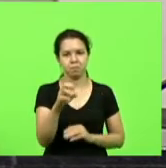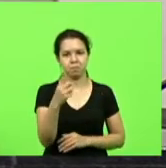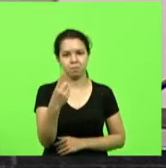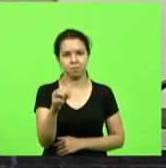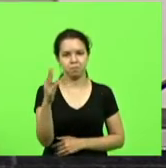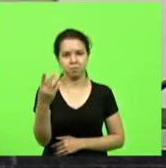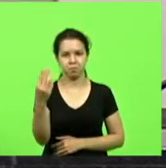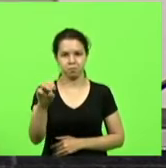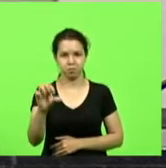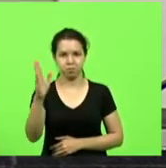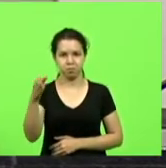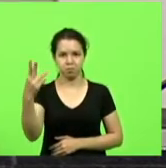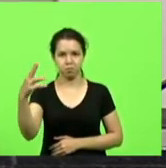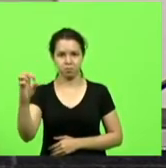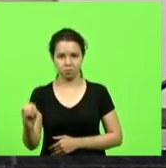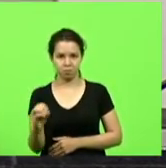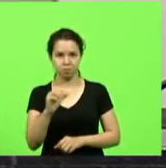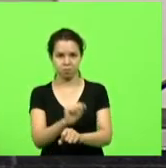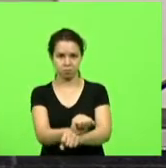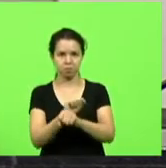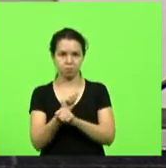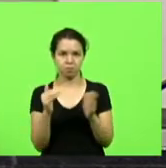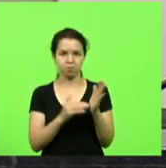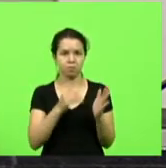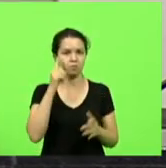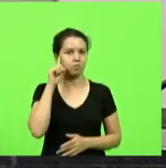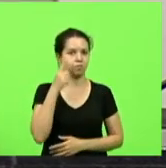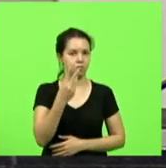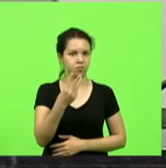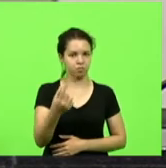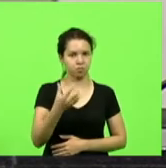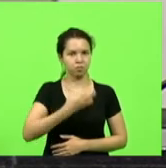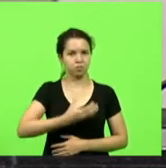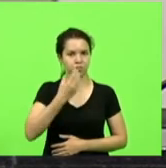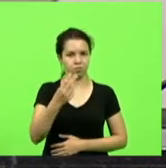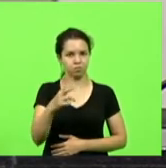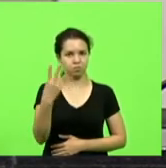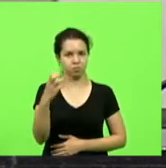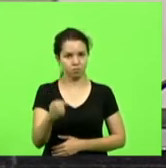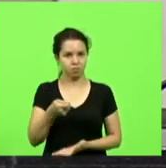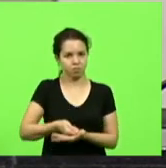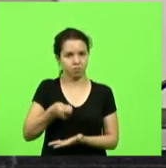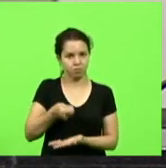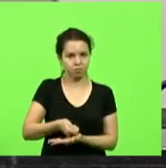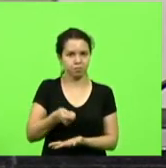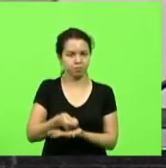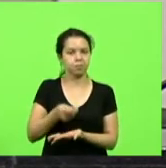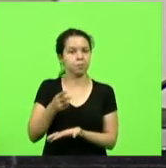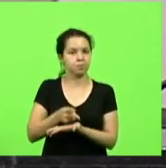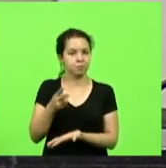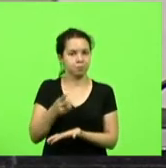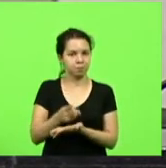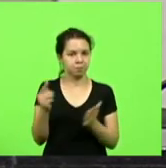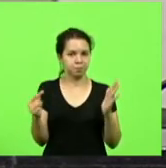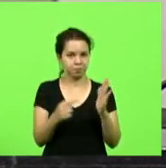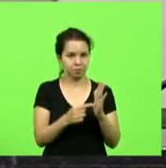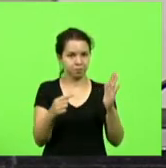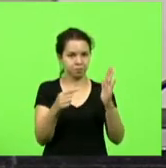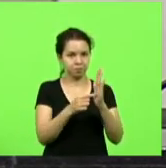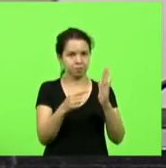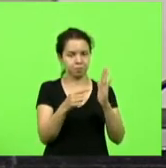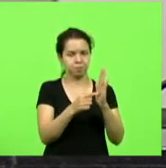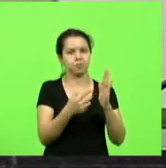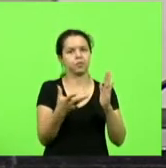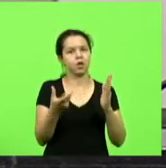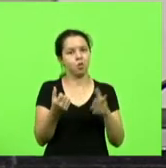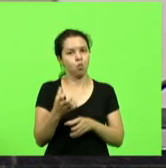17.939/2020, que suspende até o dia 31 de dezembro de 2020 a obrigatoriedade de manutenção das metas quantitativas e